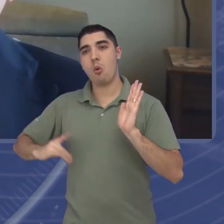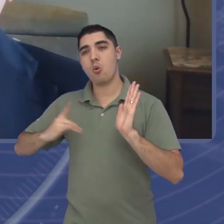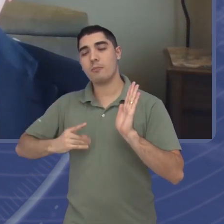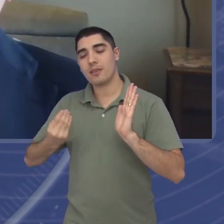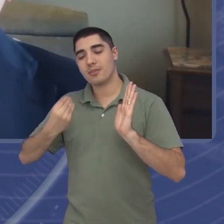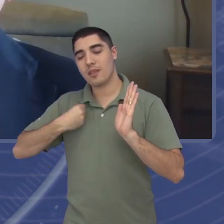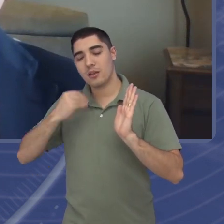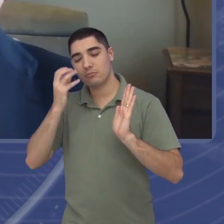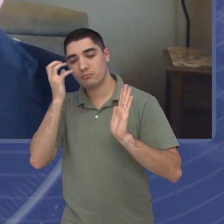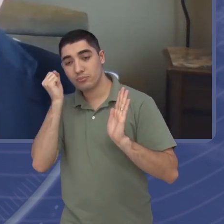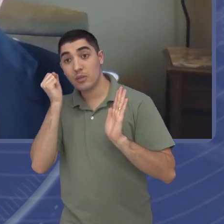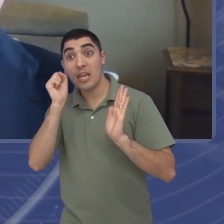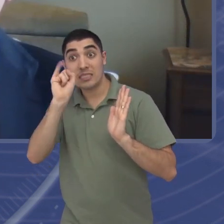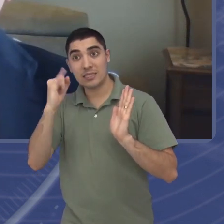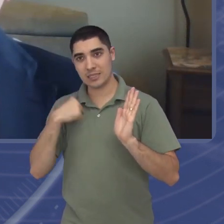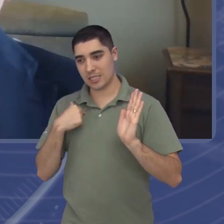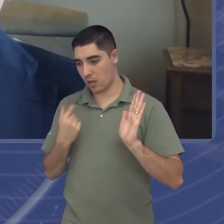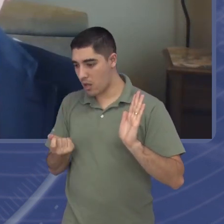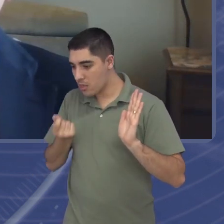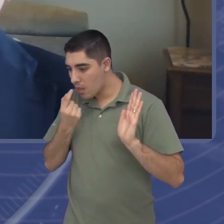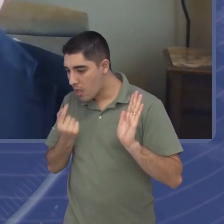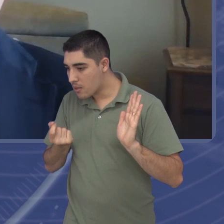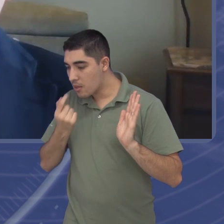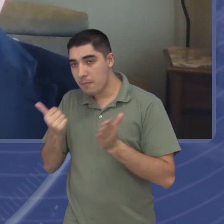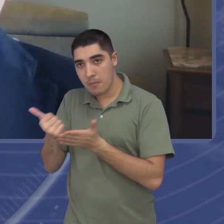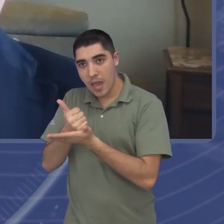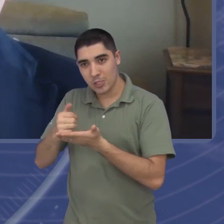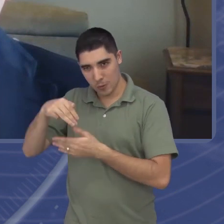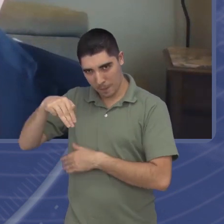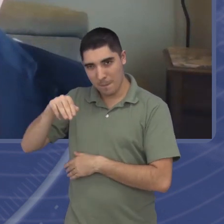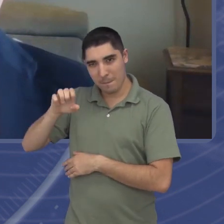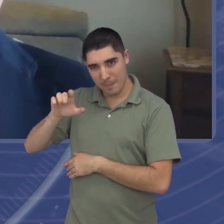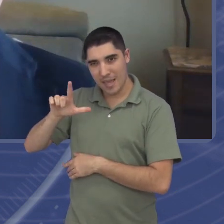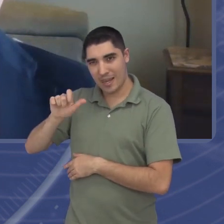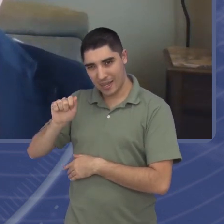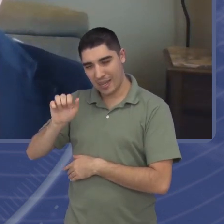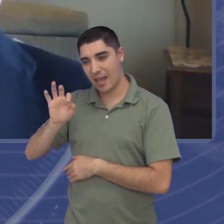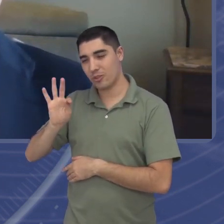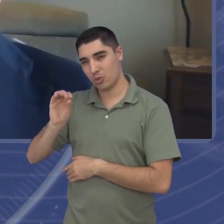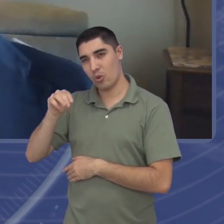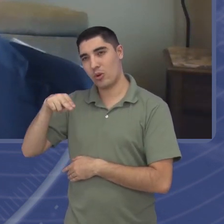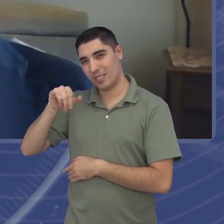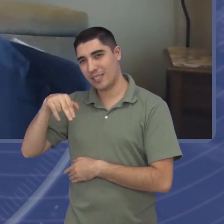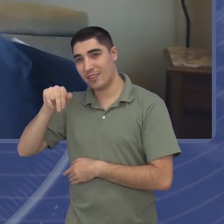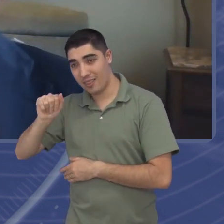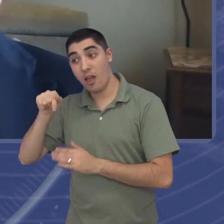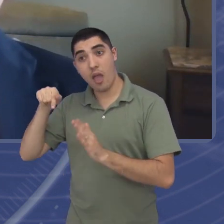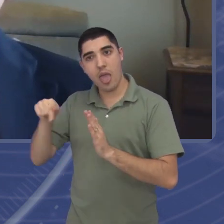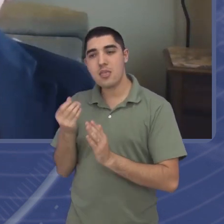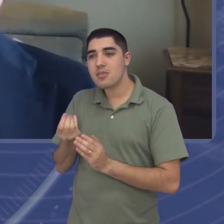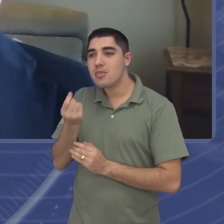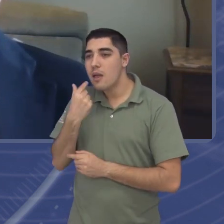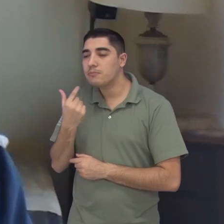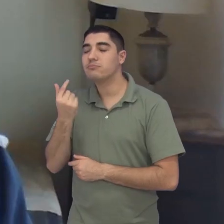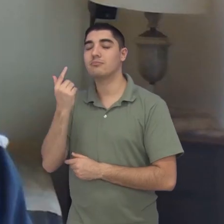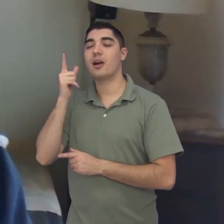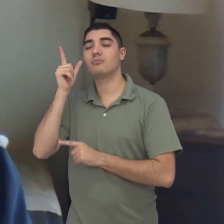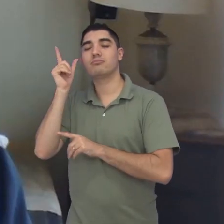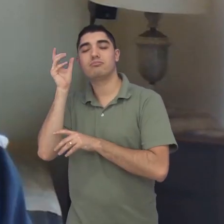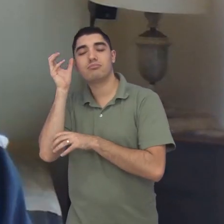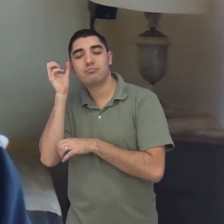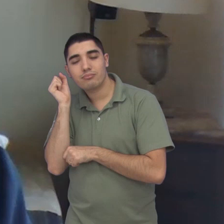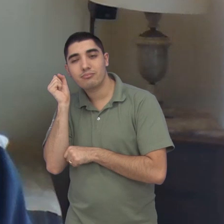uma complementação, você melhora a qualidade do início do seu sono, né? Então, isso é muito importante. E,